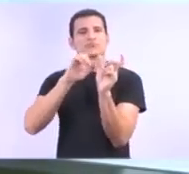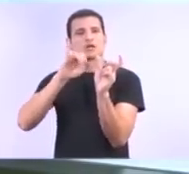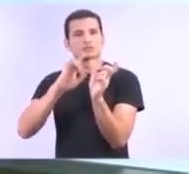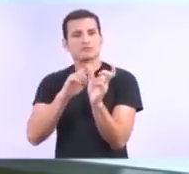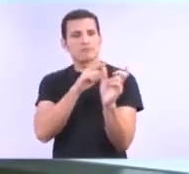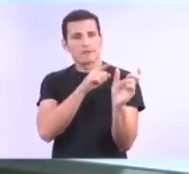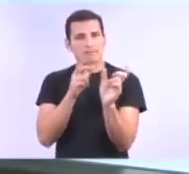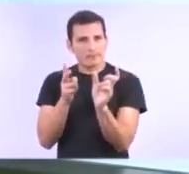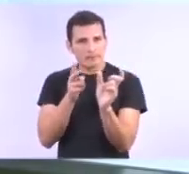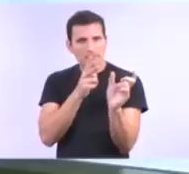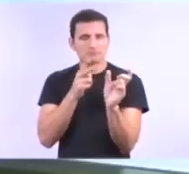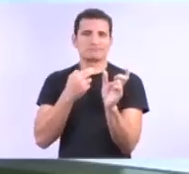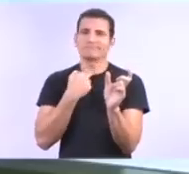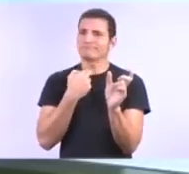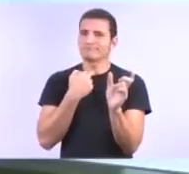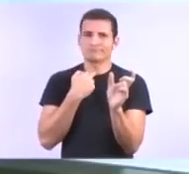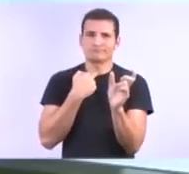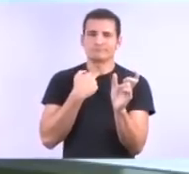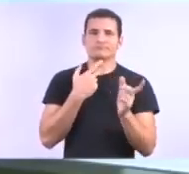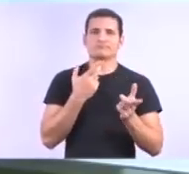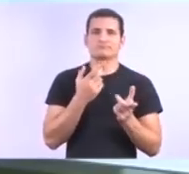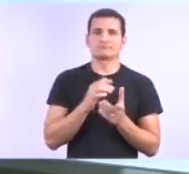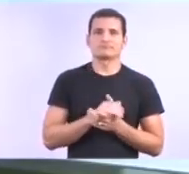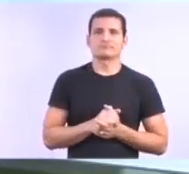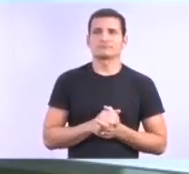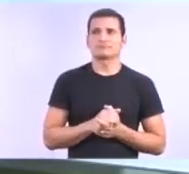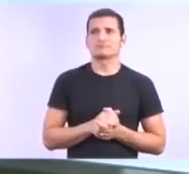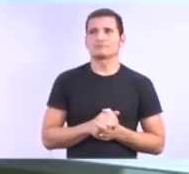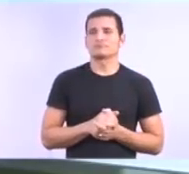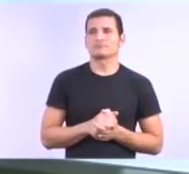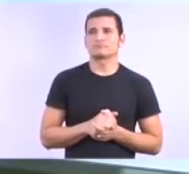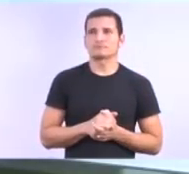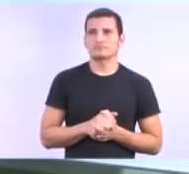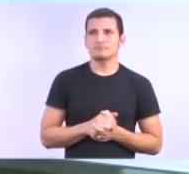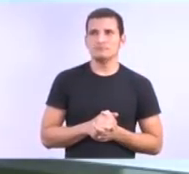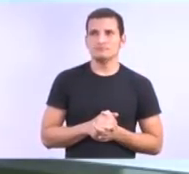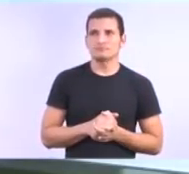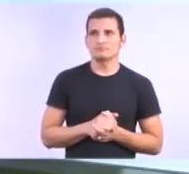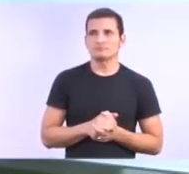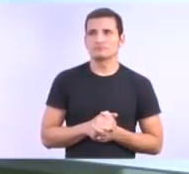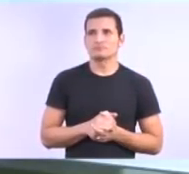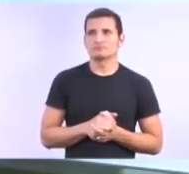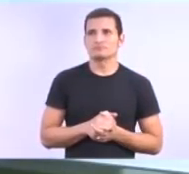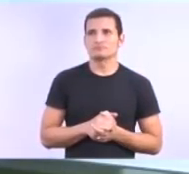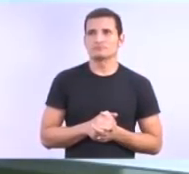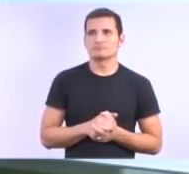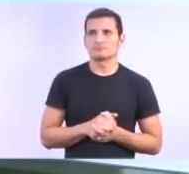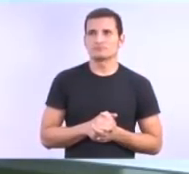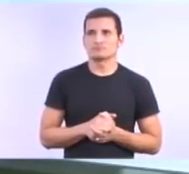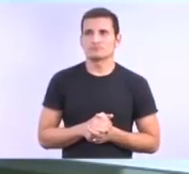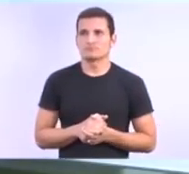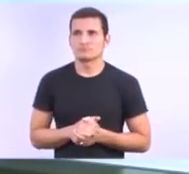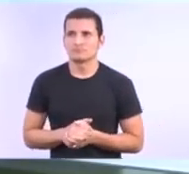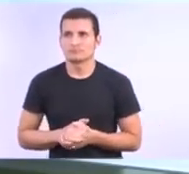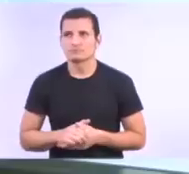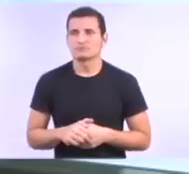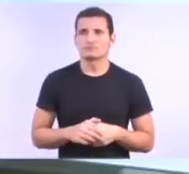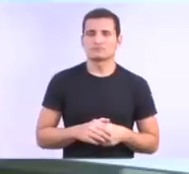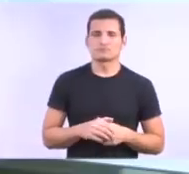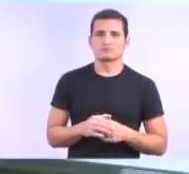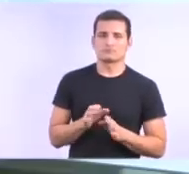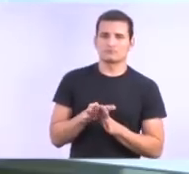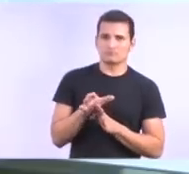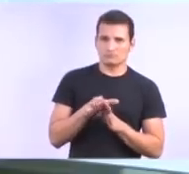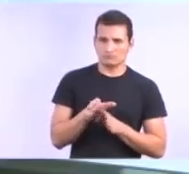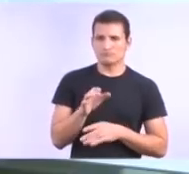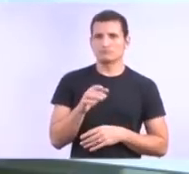ter em nenhum outro lugar no computador um outro objeto com aquele ID 1100. Tá? O que a gente recomenda é que esse